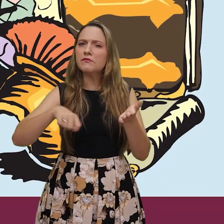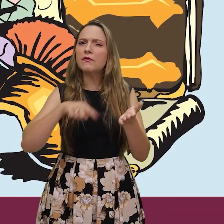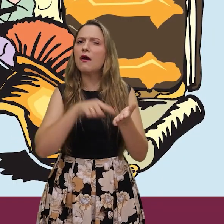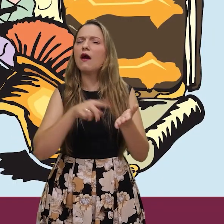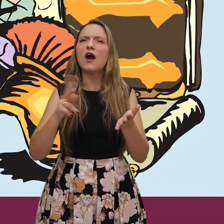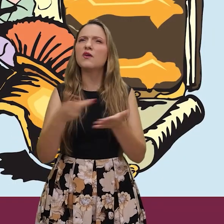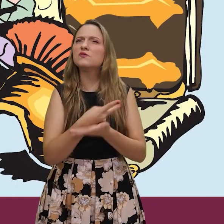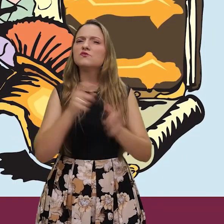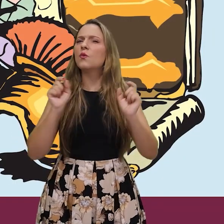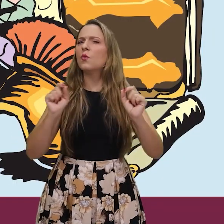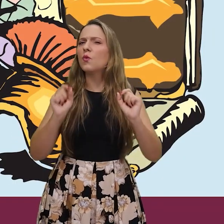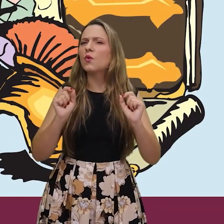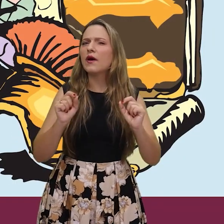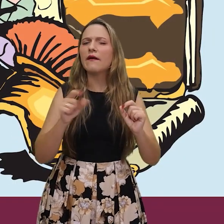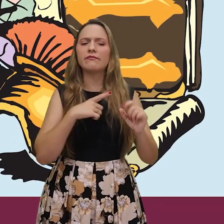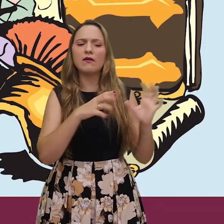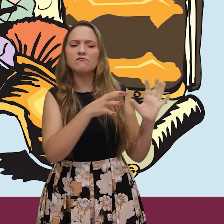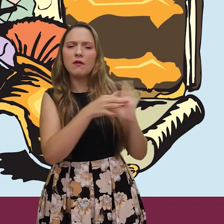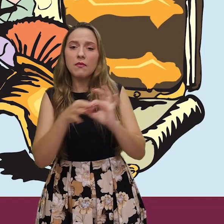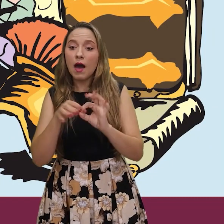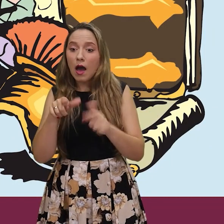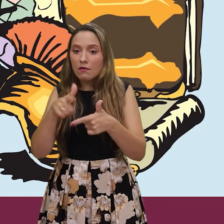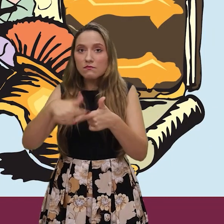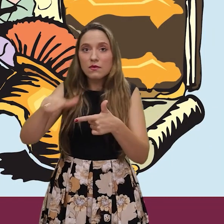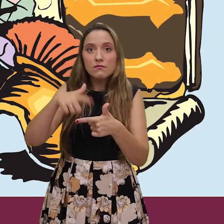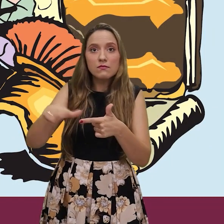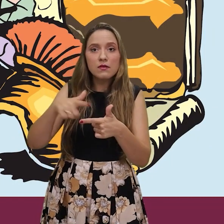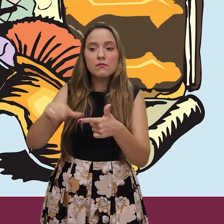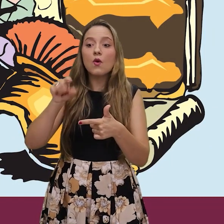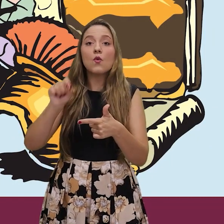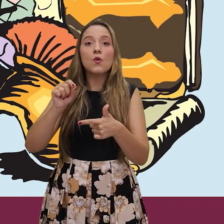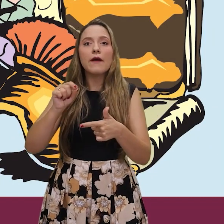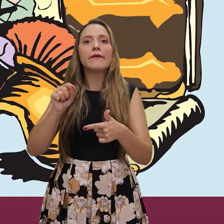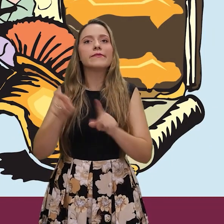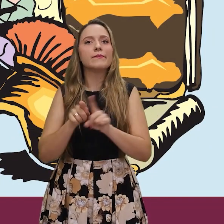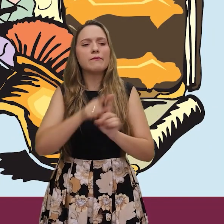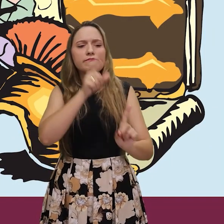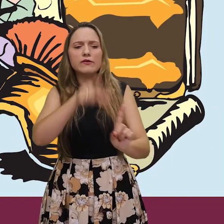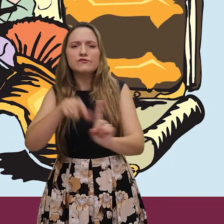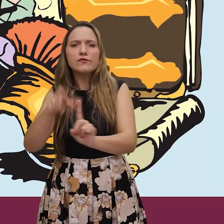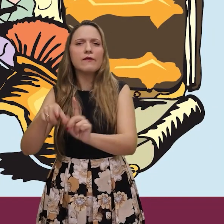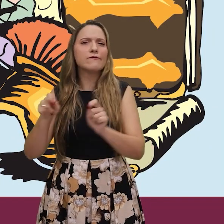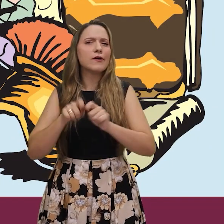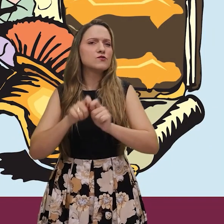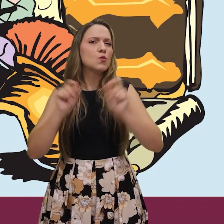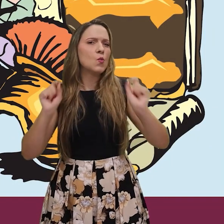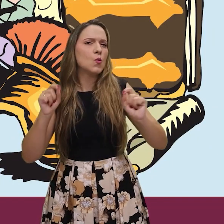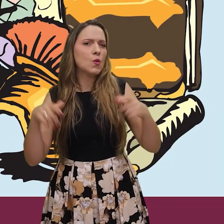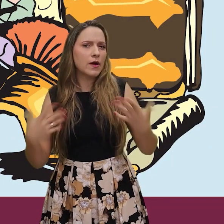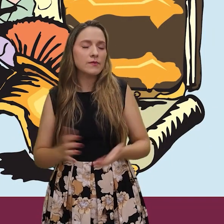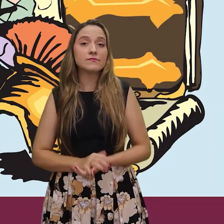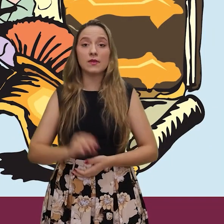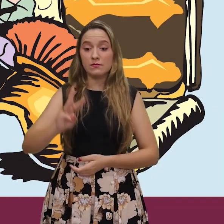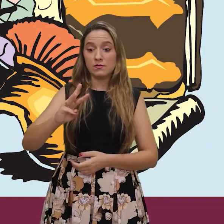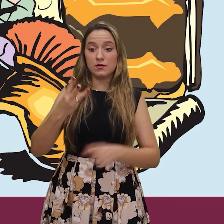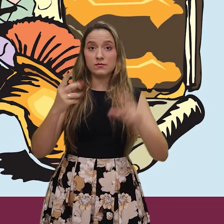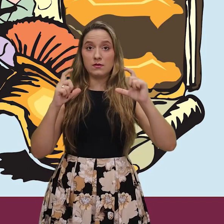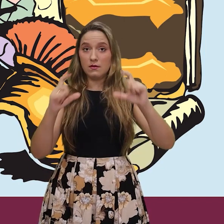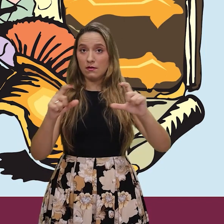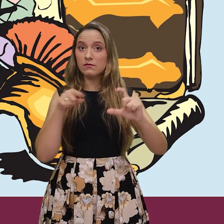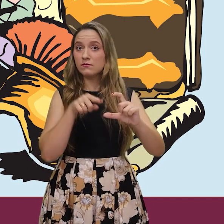o desenvolvimento. Nele, você deverá descrever os eventos que conduzem ao conflito central da história